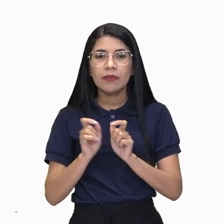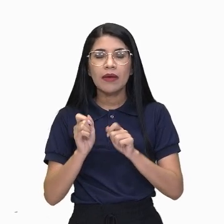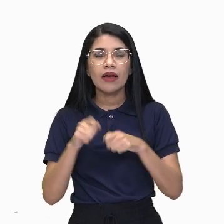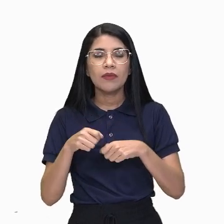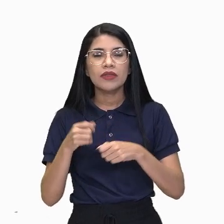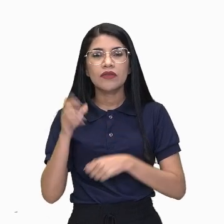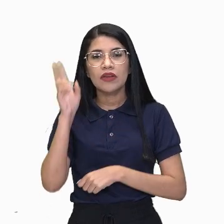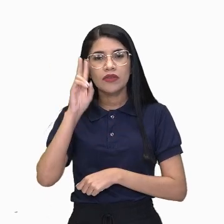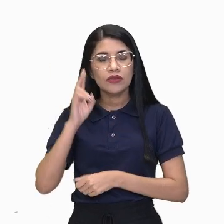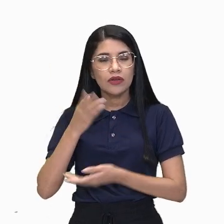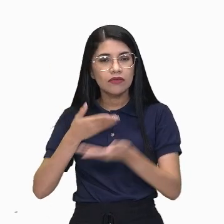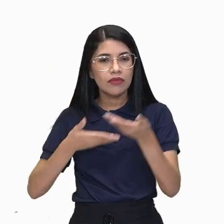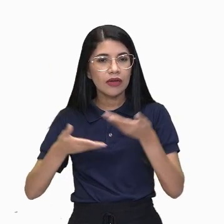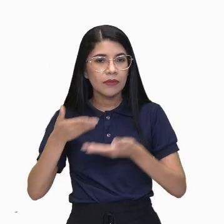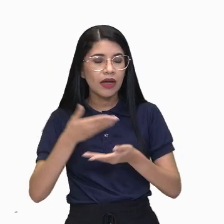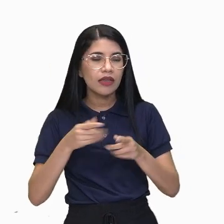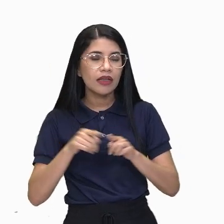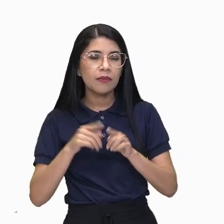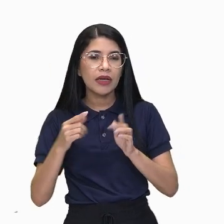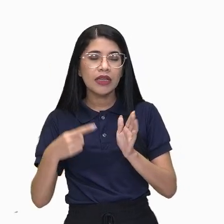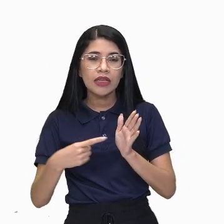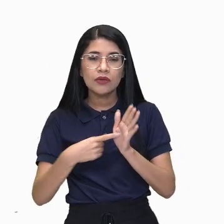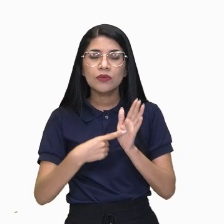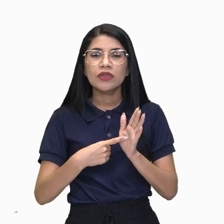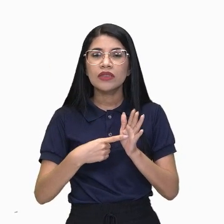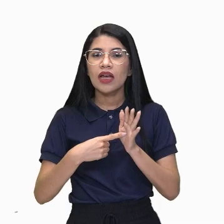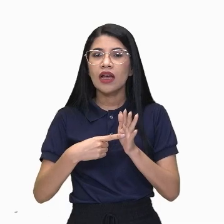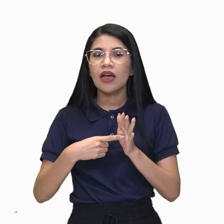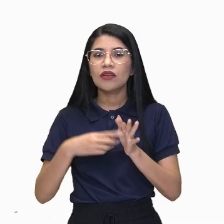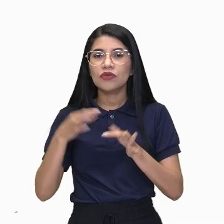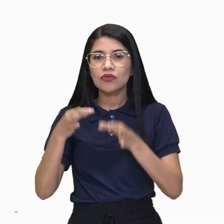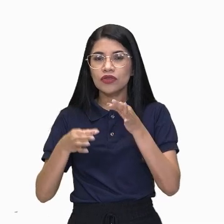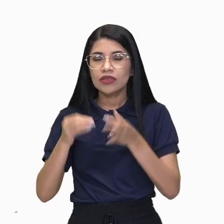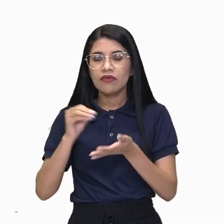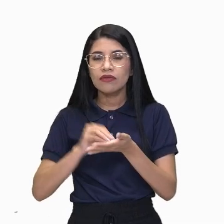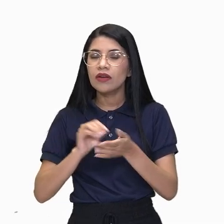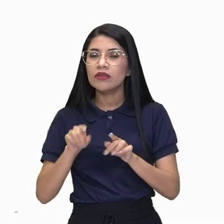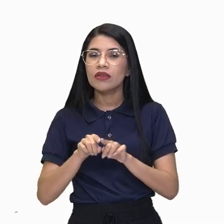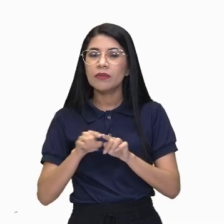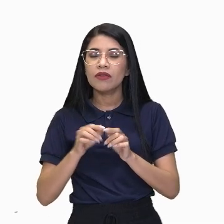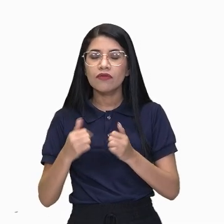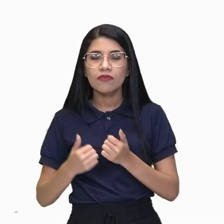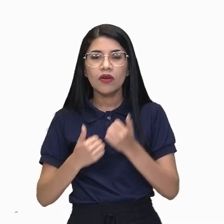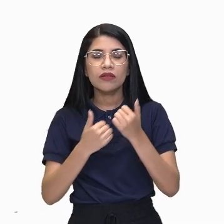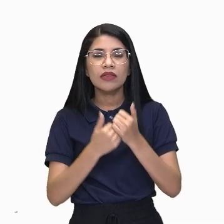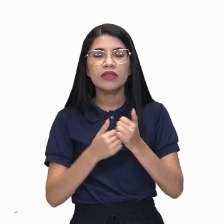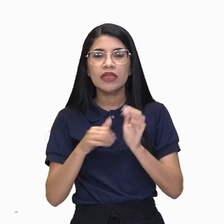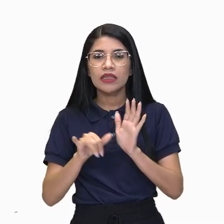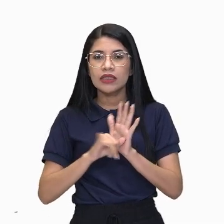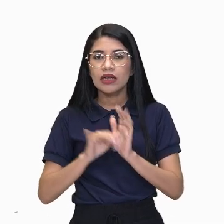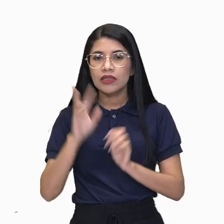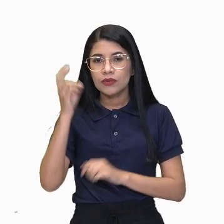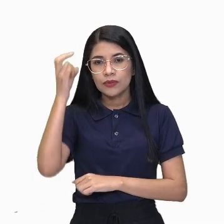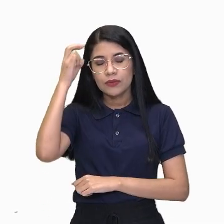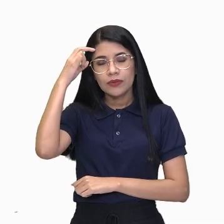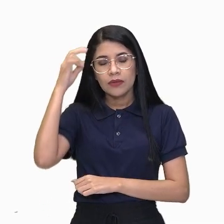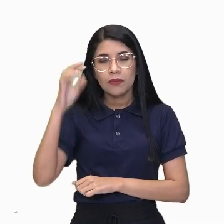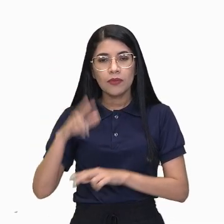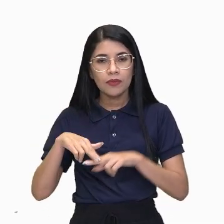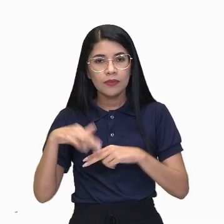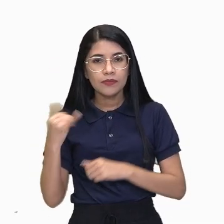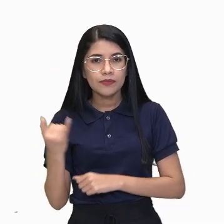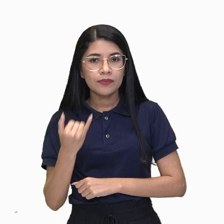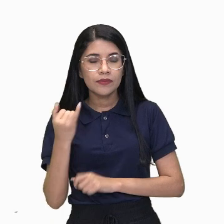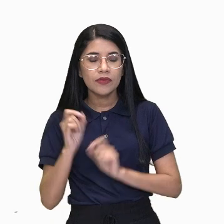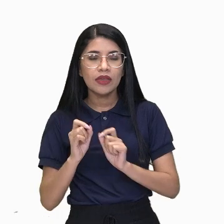suas histórias, denunciar injustiças e fortalecer suas identidades culturais, não é isso, professor? Então é importante que